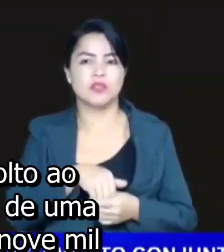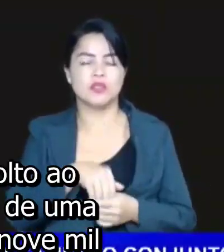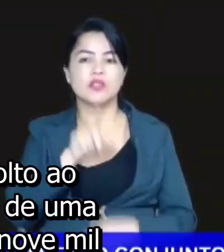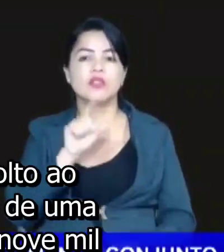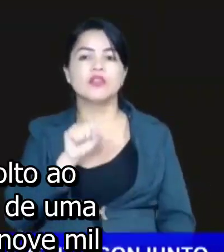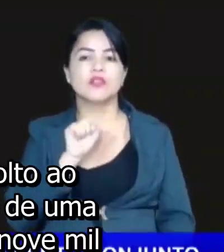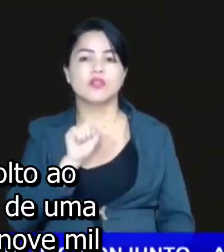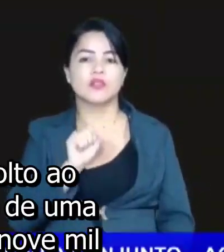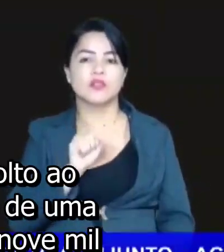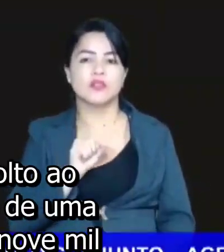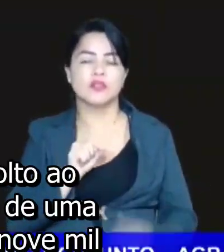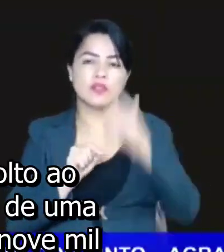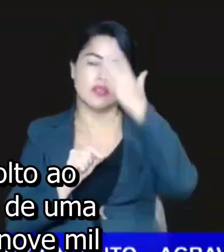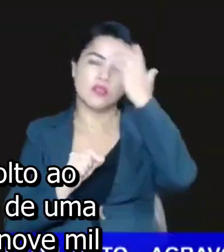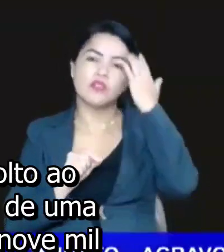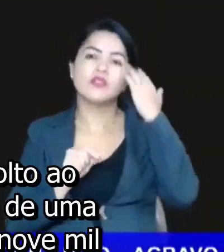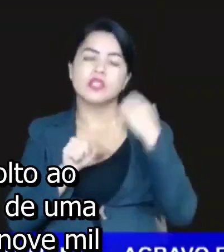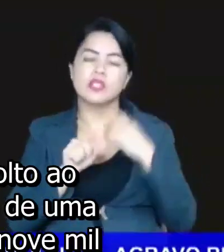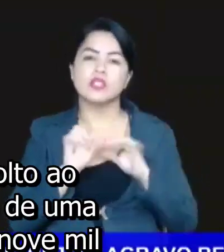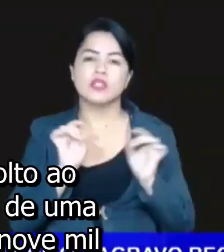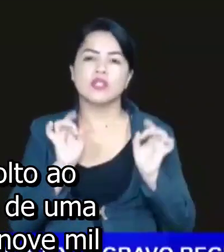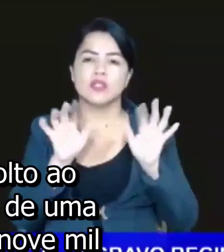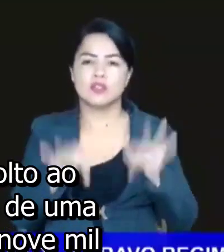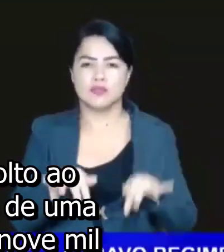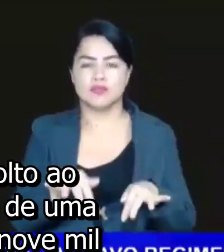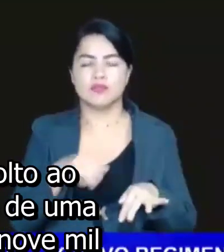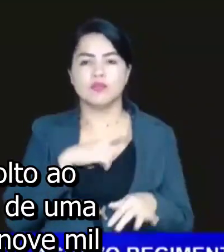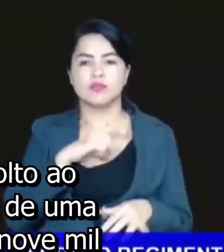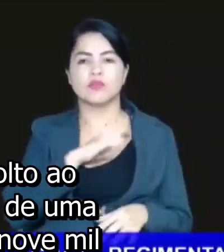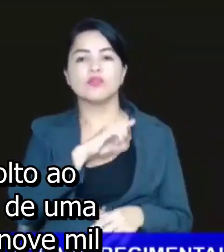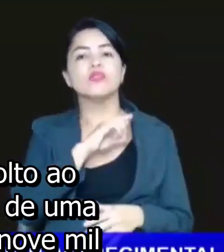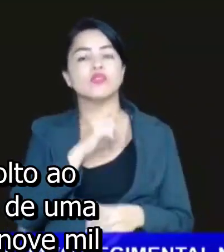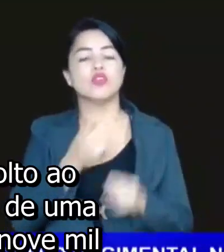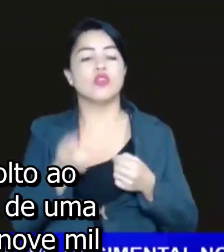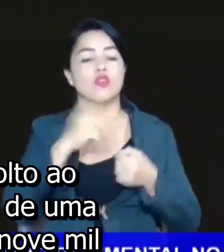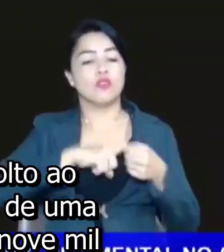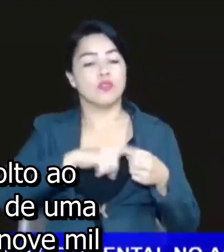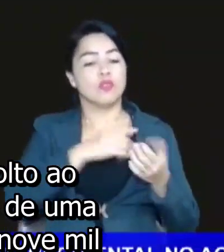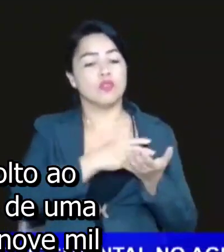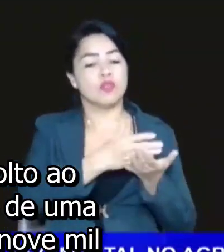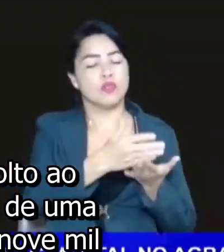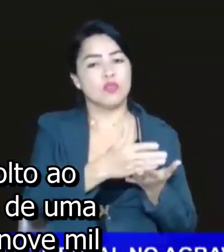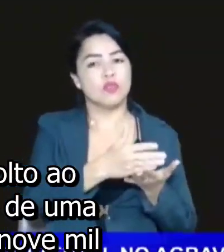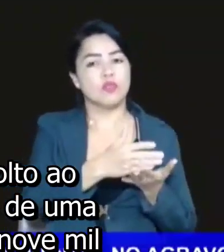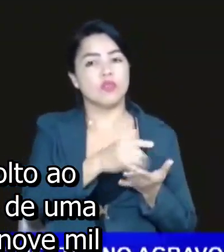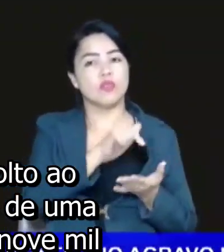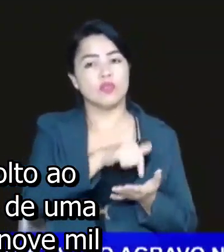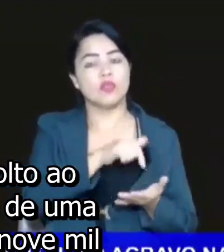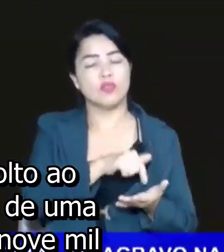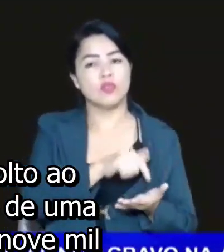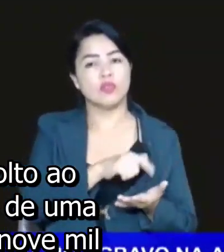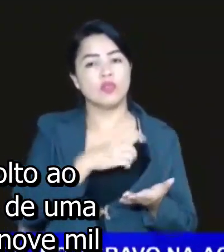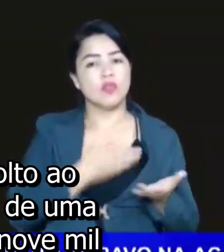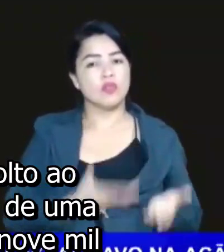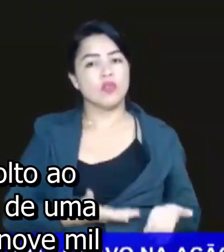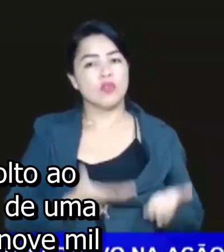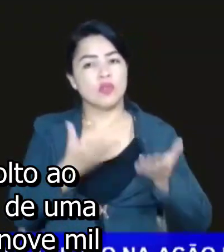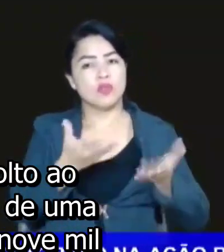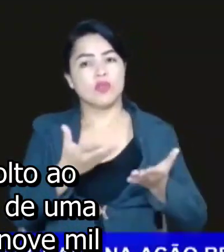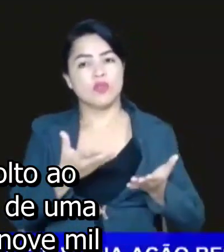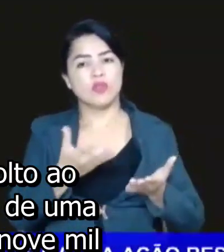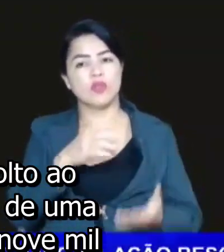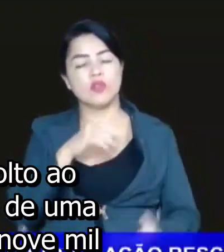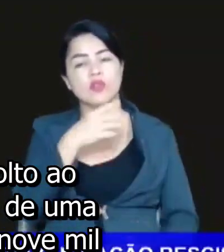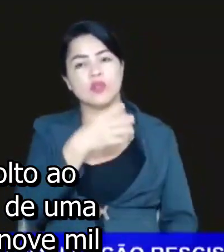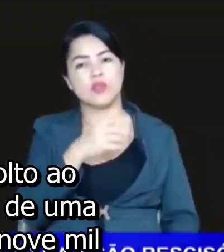que e aí encerro e volto ao ponto de origem. Trata-se na origem de uma ação, de uma representação pelo